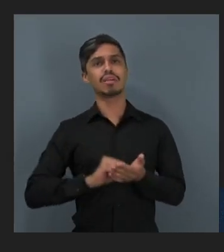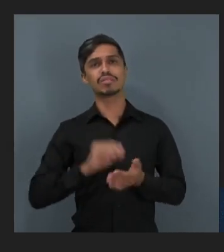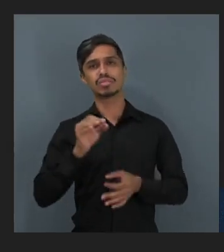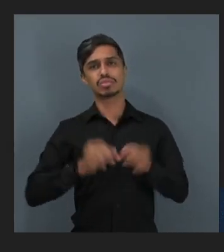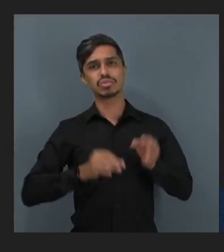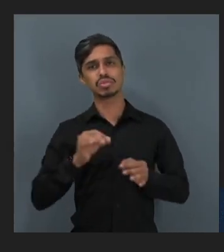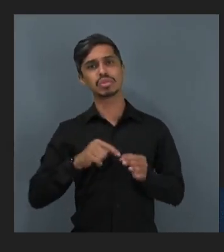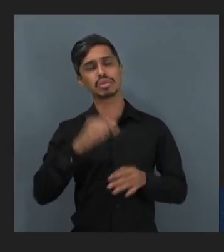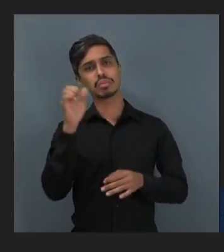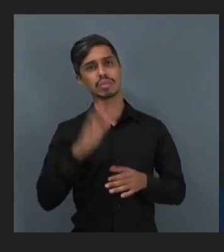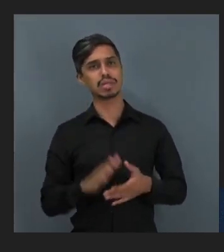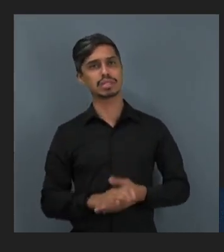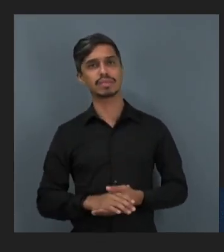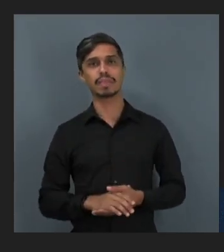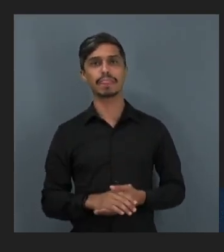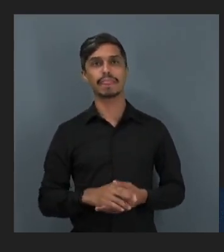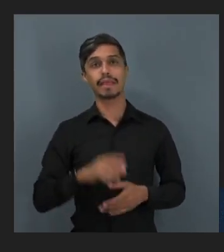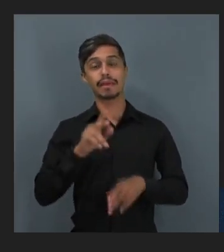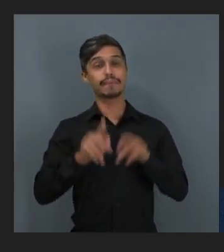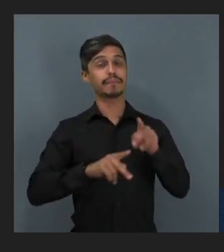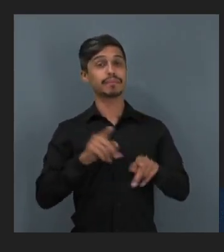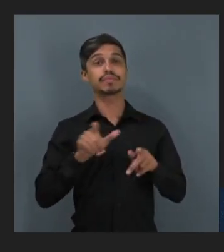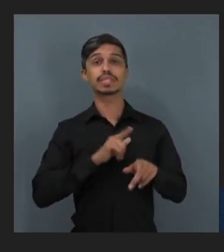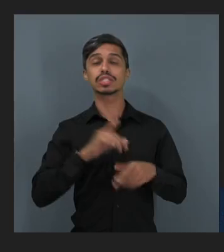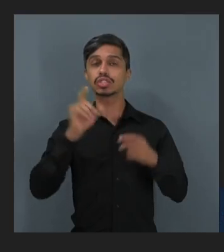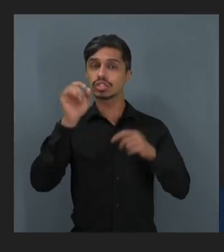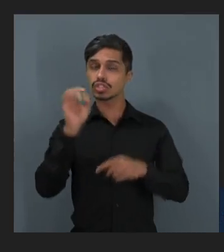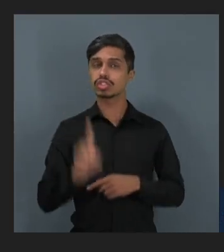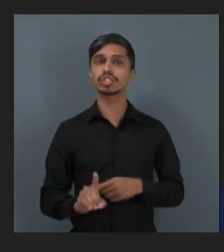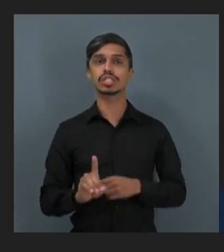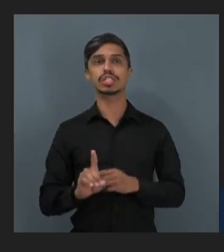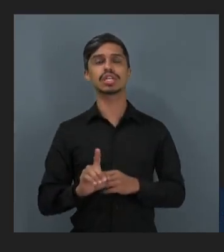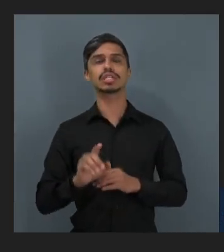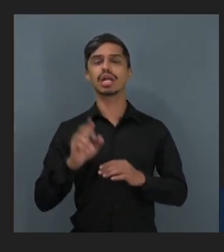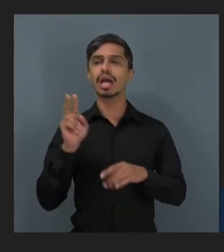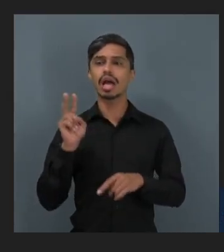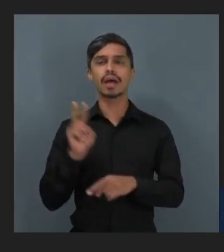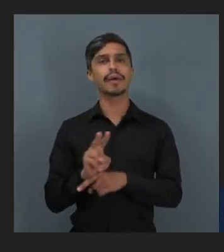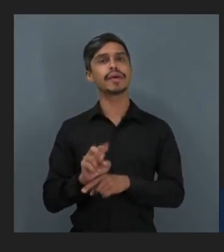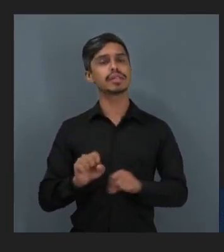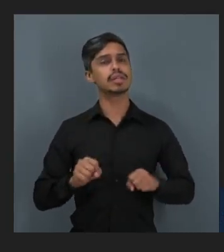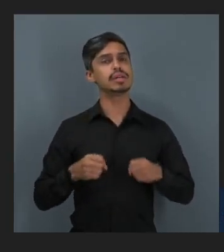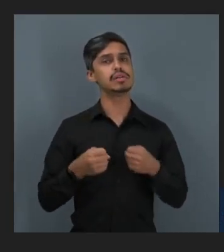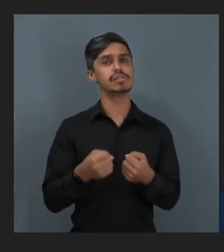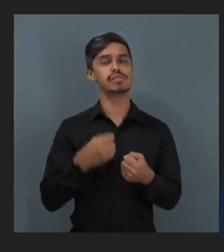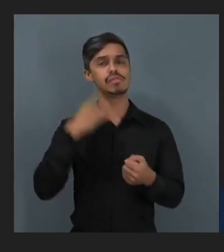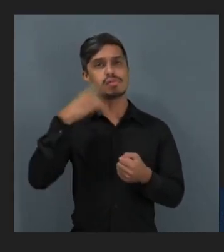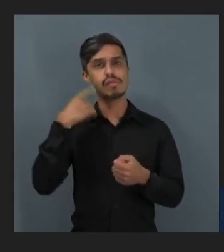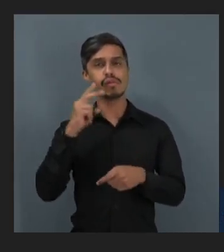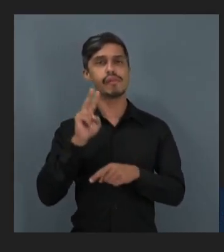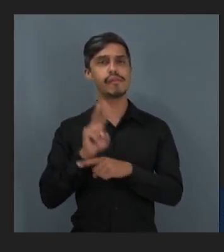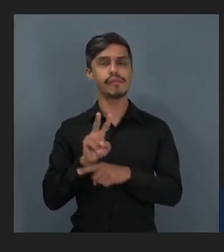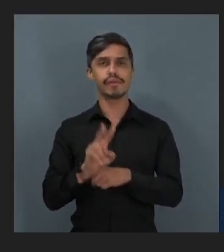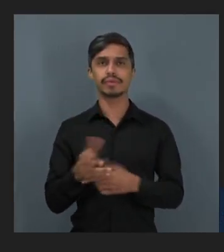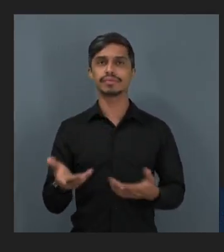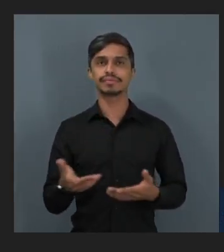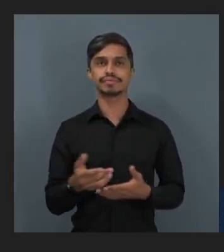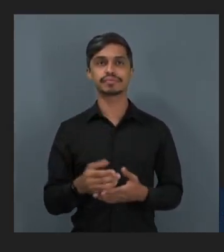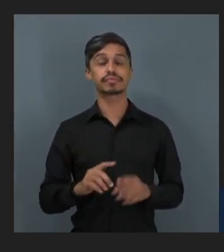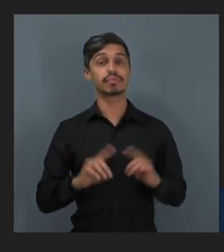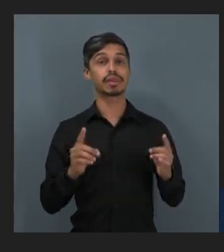no Brasil. As pessoas sem direito ao acesso, à defesa, os advogados, né? Sem saber